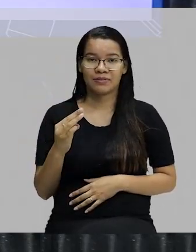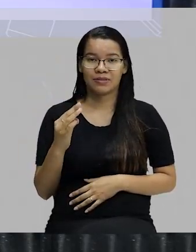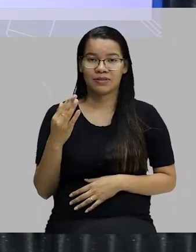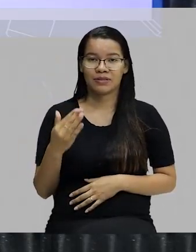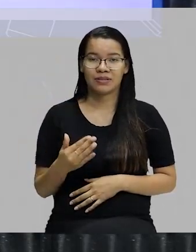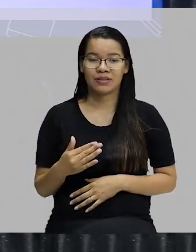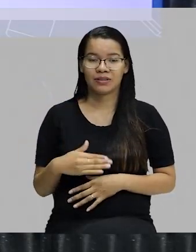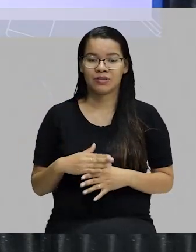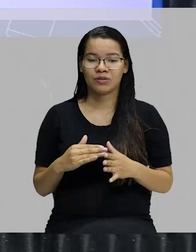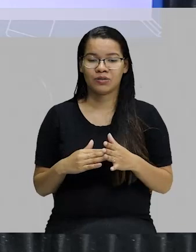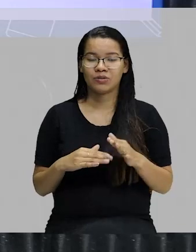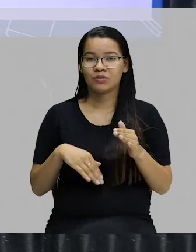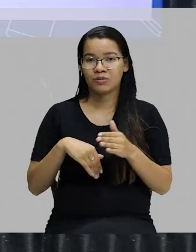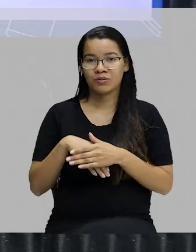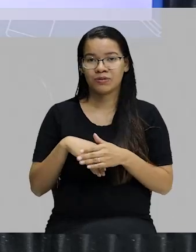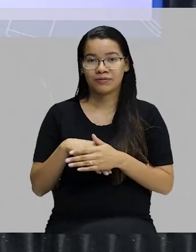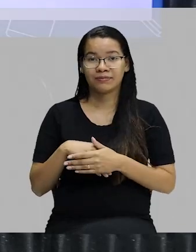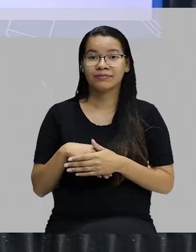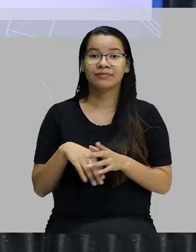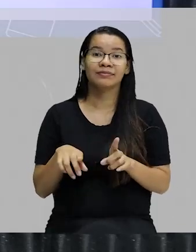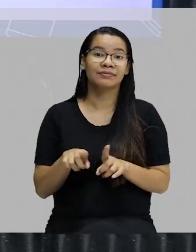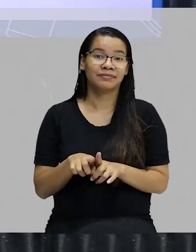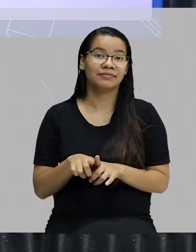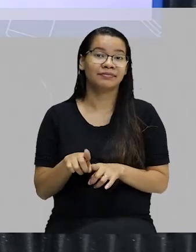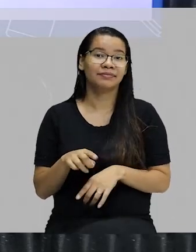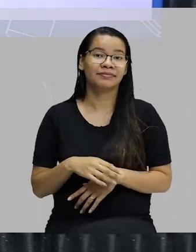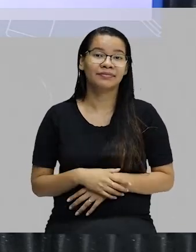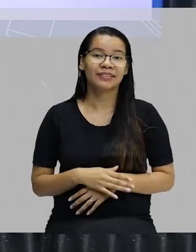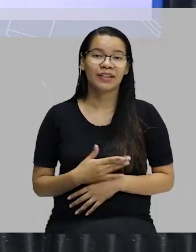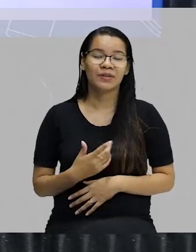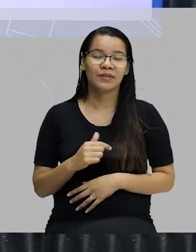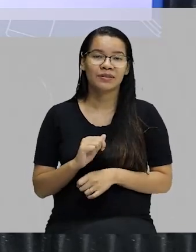em jogos, certo? Então, espero que